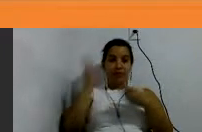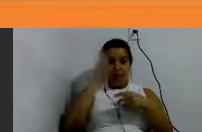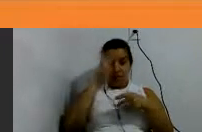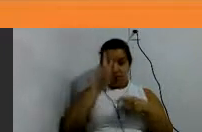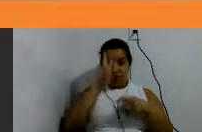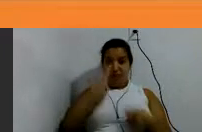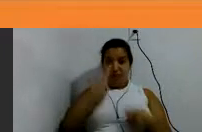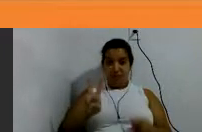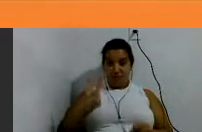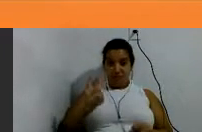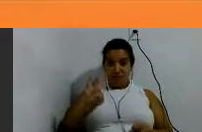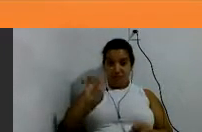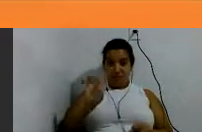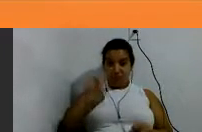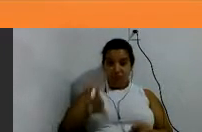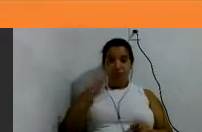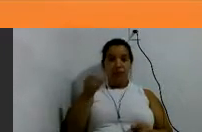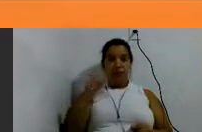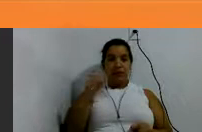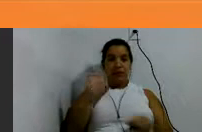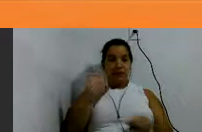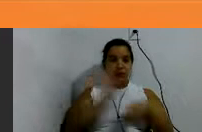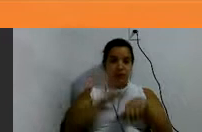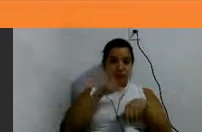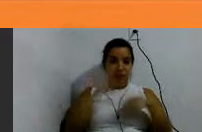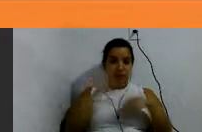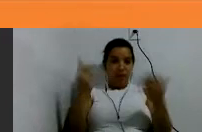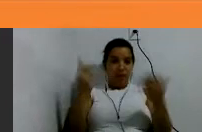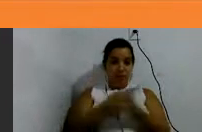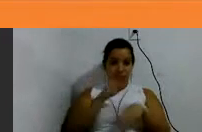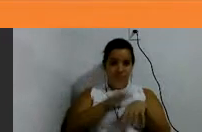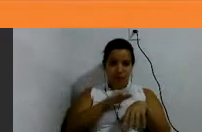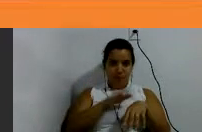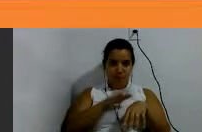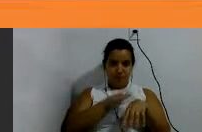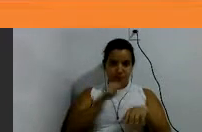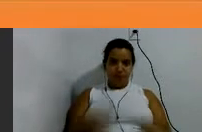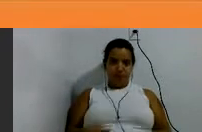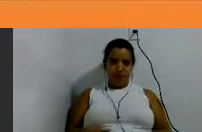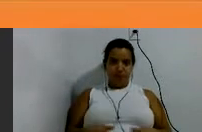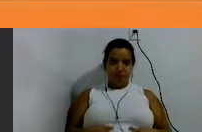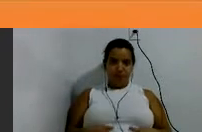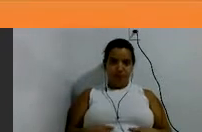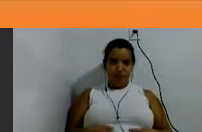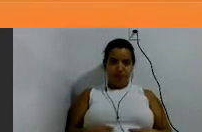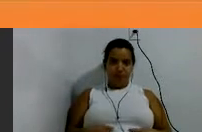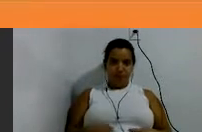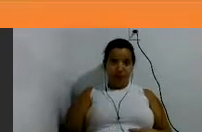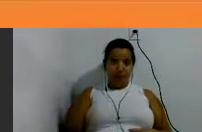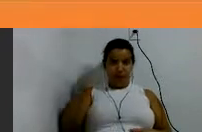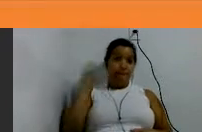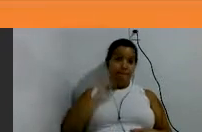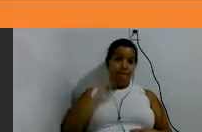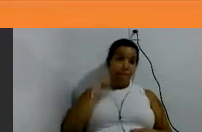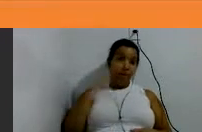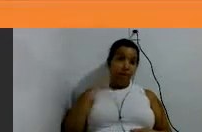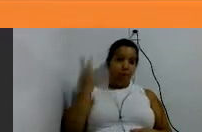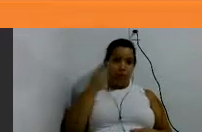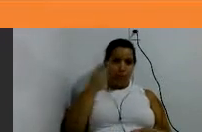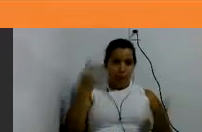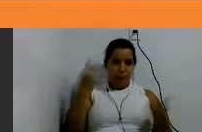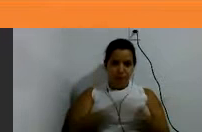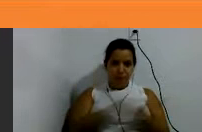tiver o parasita, a gente vai ter a ocorrência da doença. Então, em Minas Gerais, a maior incidência de